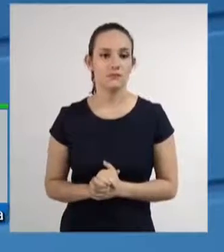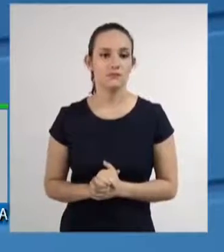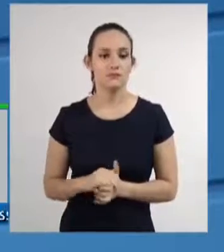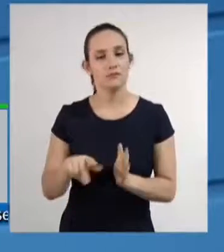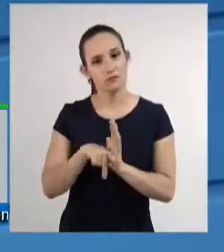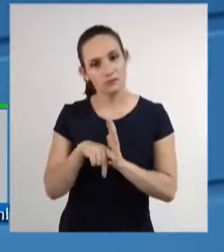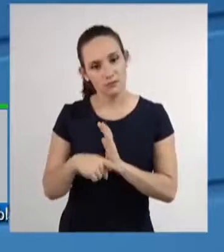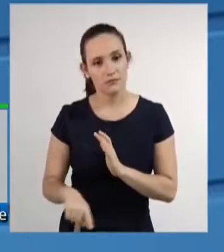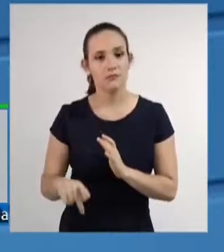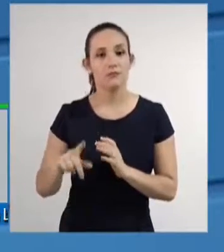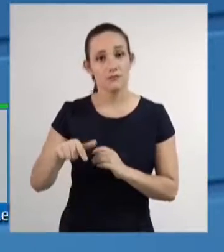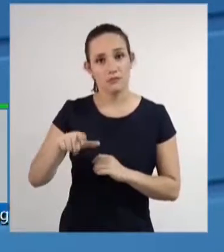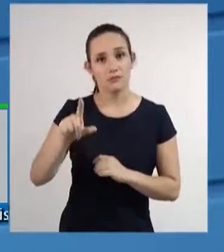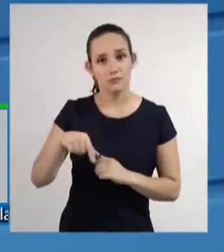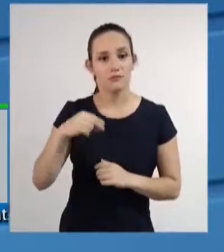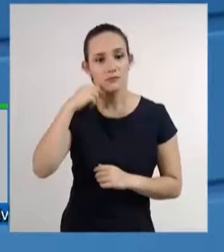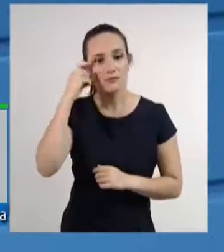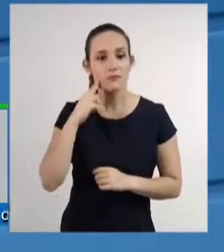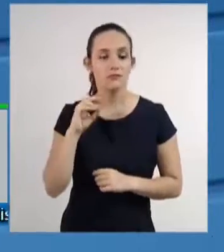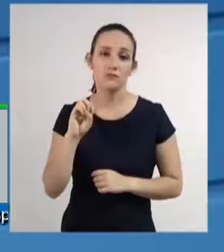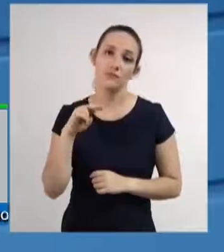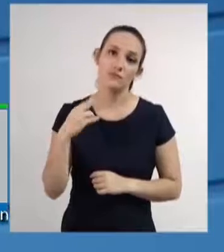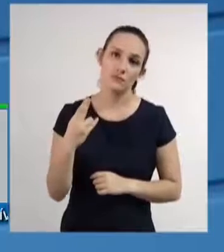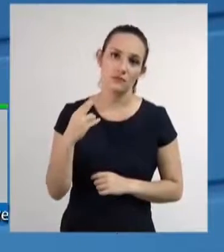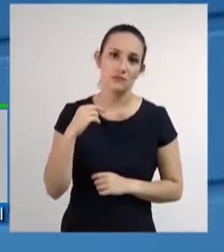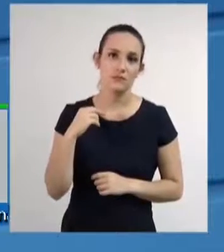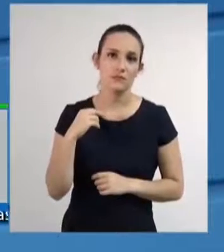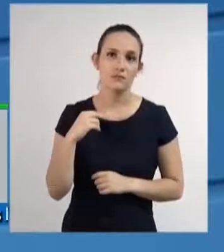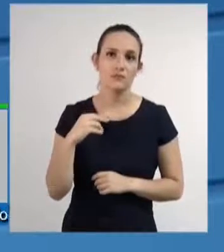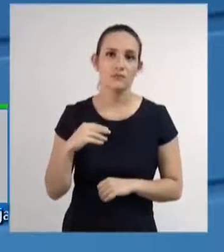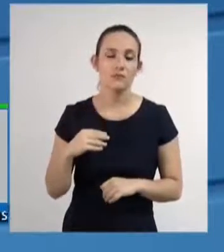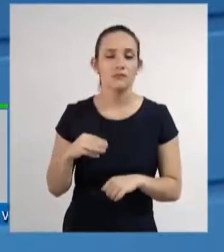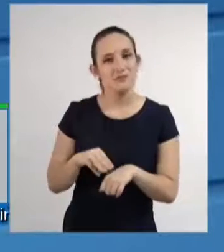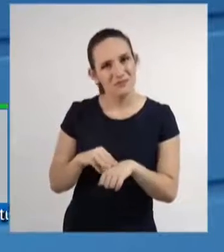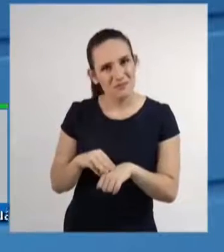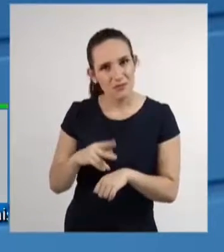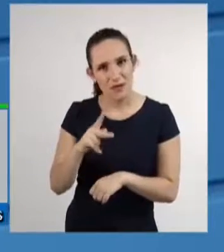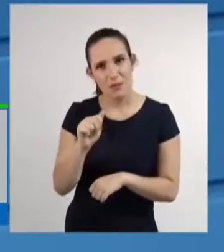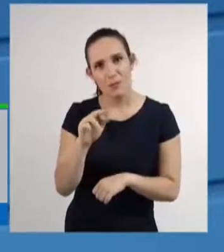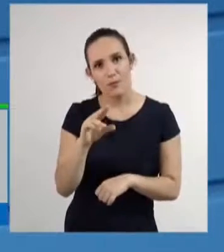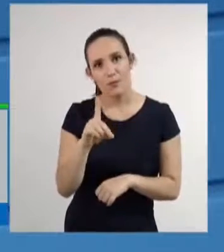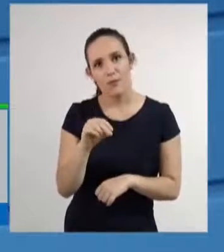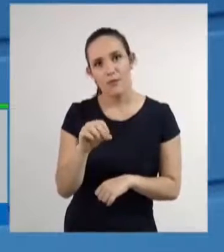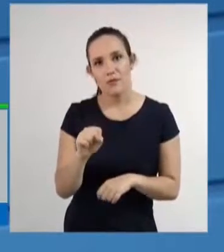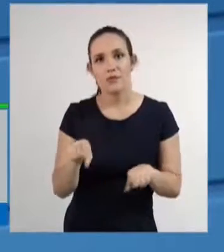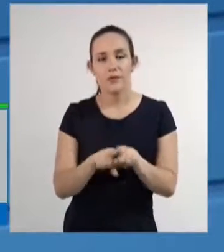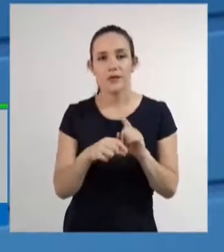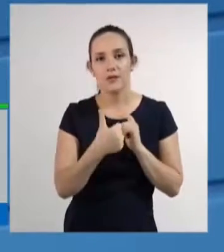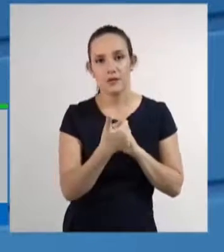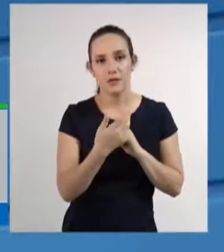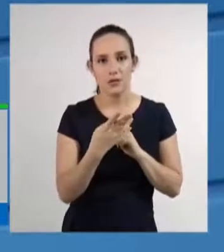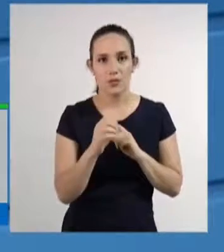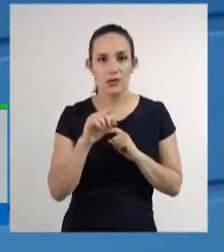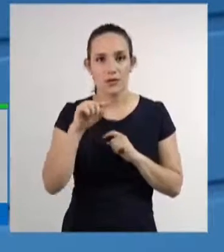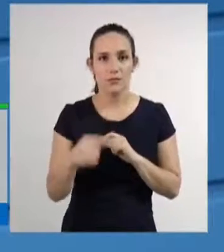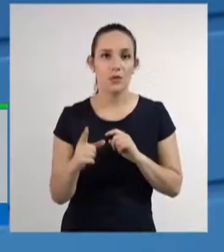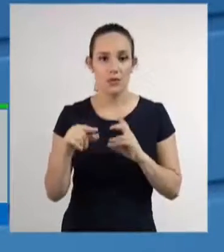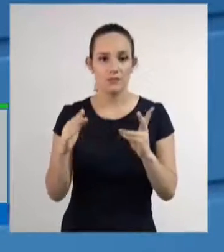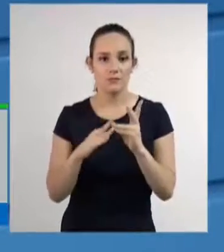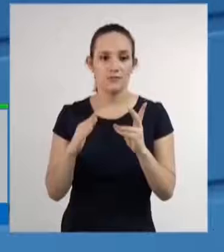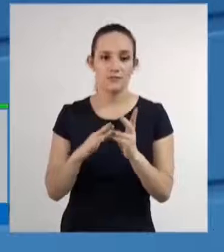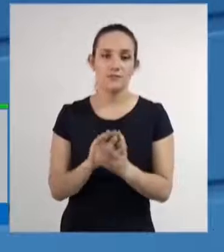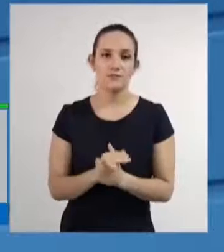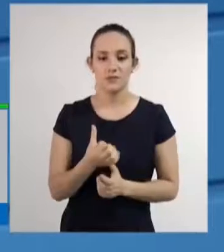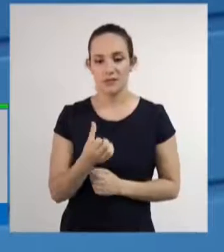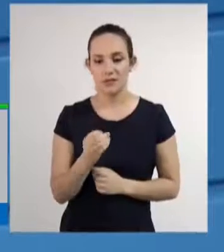são negros ou pardos, e 145 mil são indígenas.